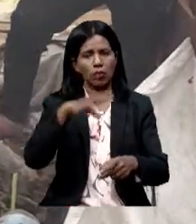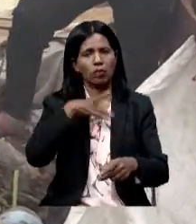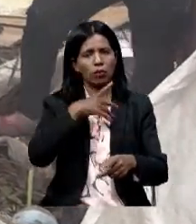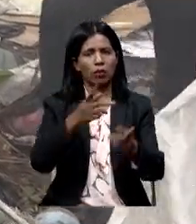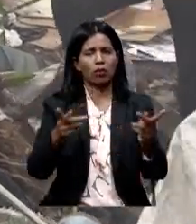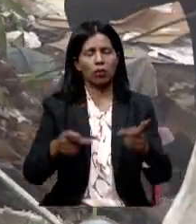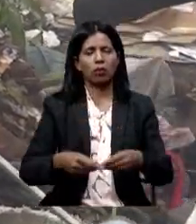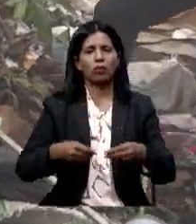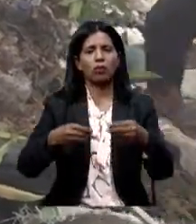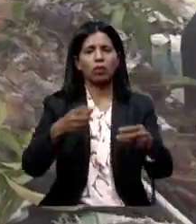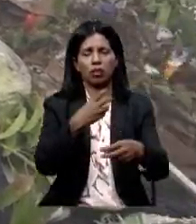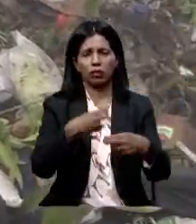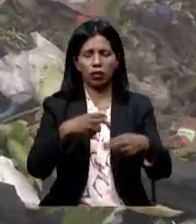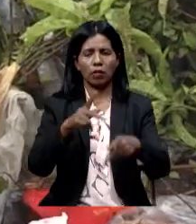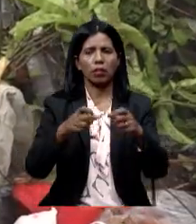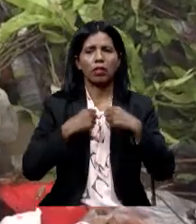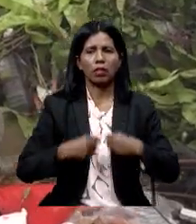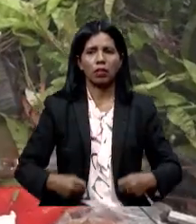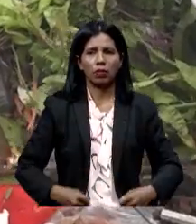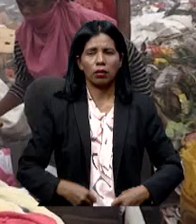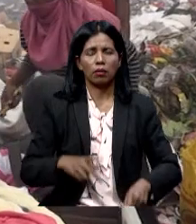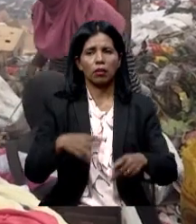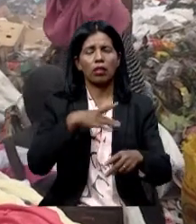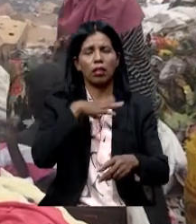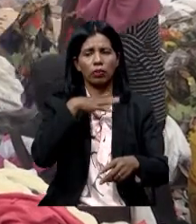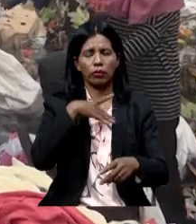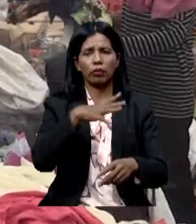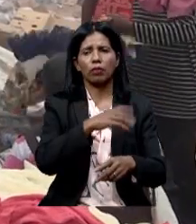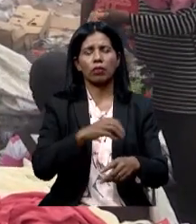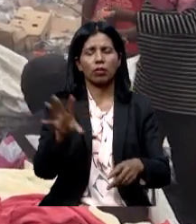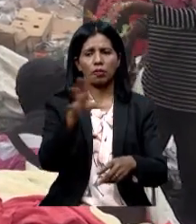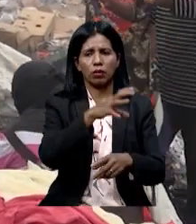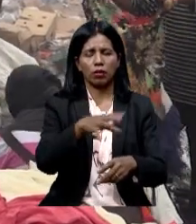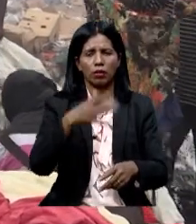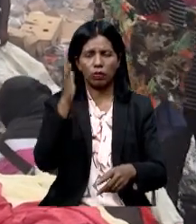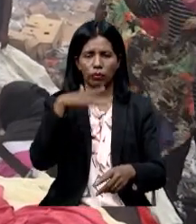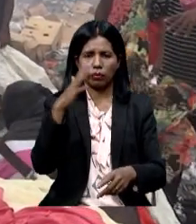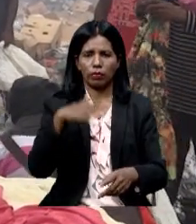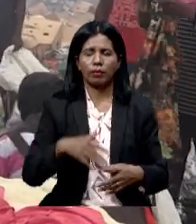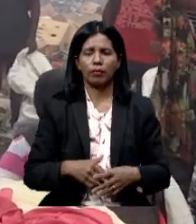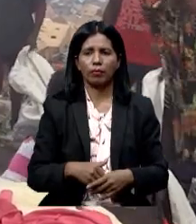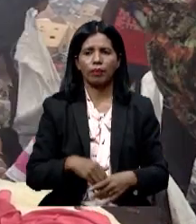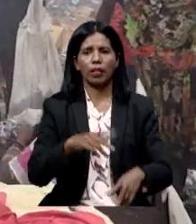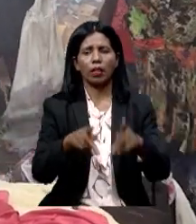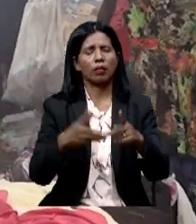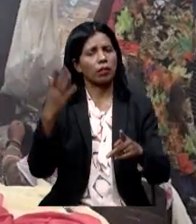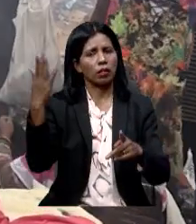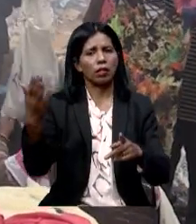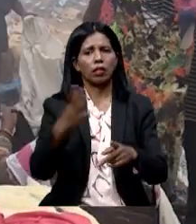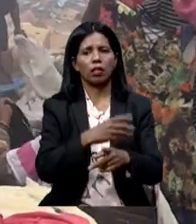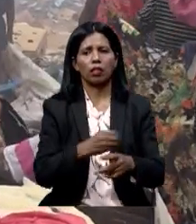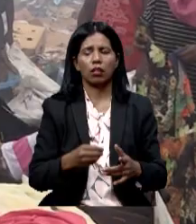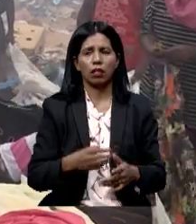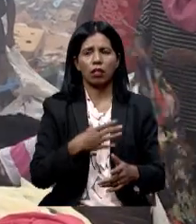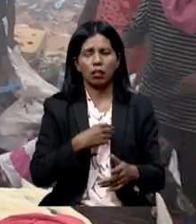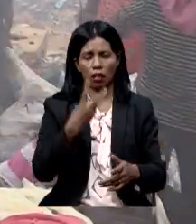ameaça ba comunidade ni Saudi, liu ahine suar, no lixo dorok ni is. Comunidade sireha neve makia Tibar,